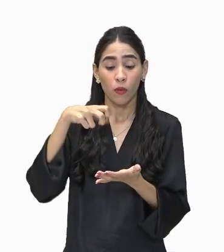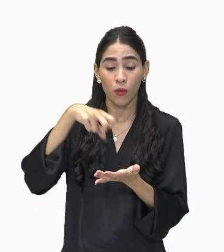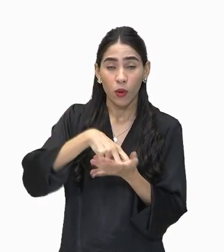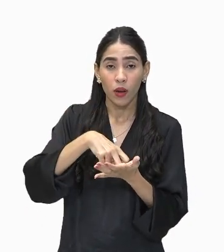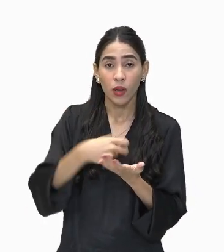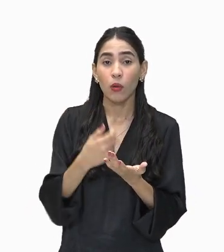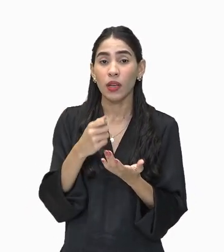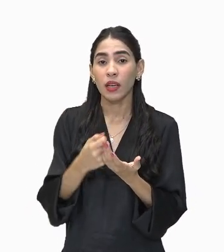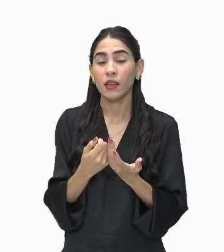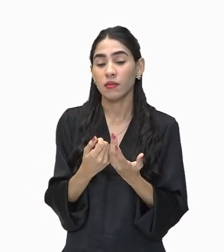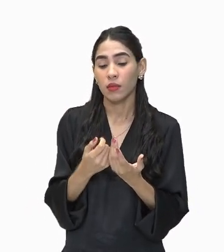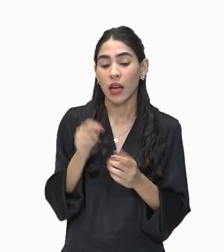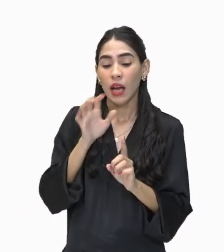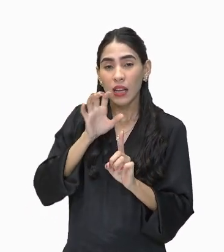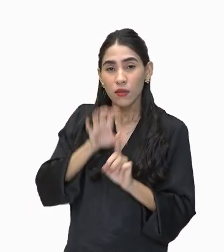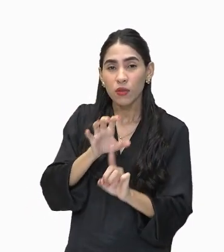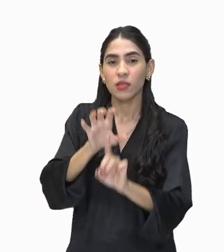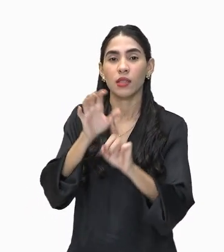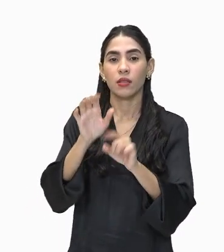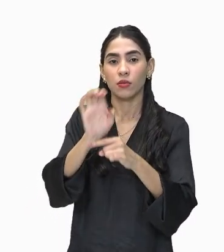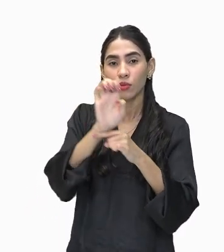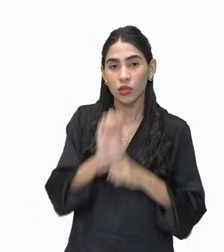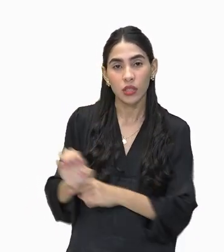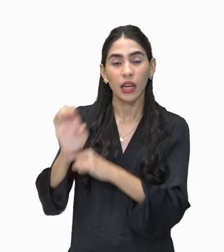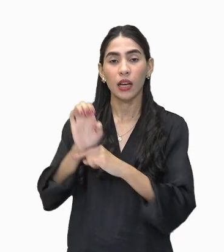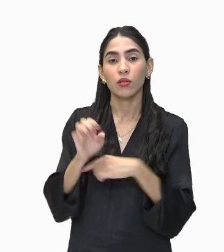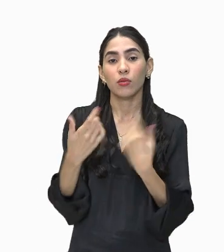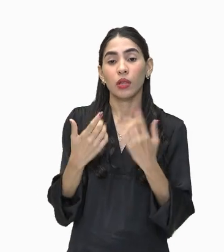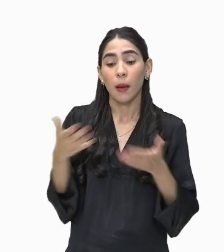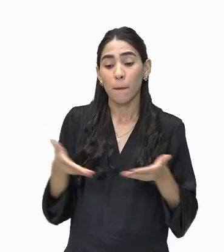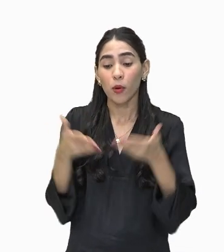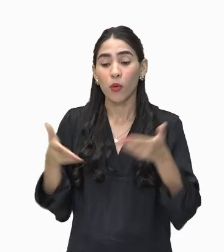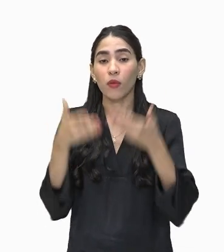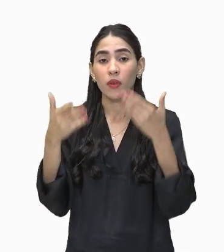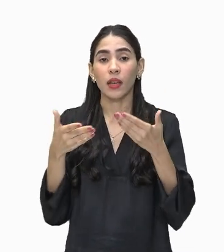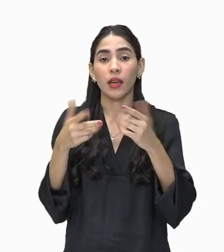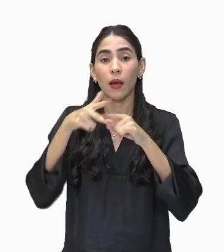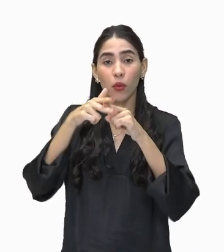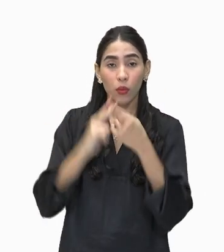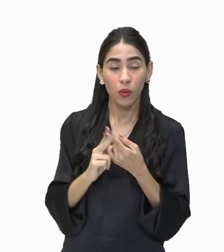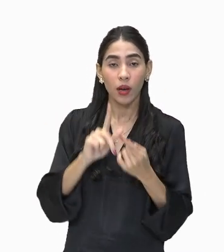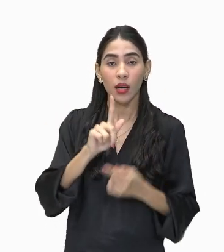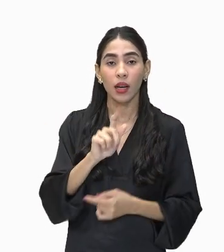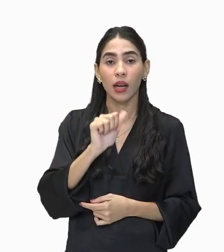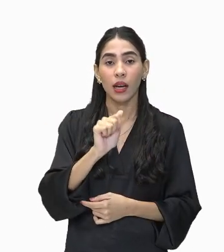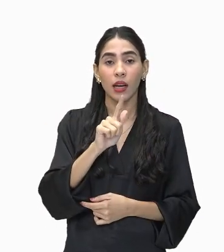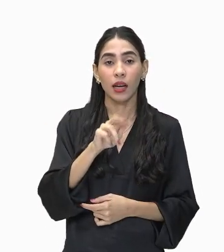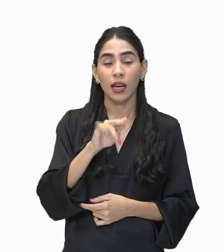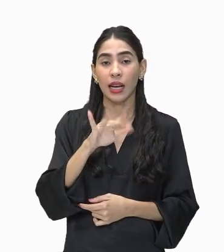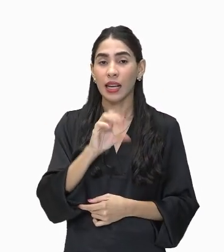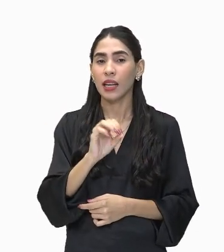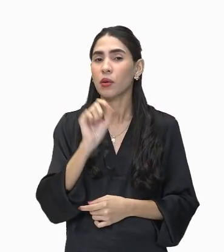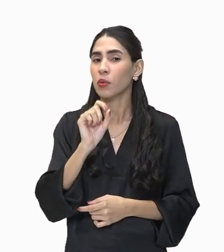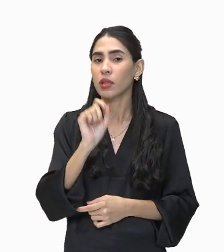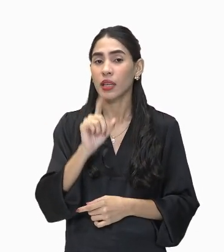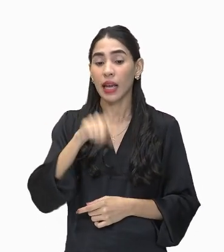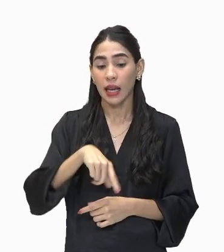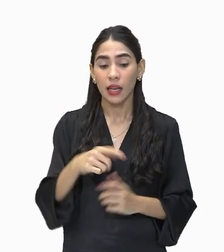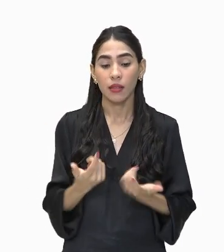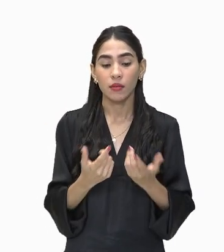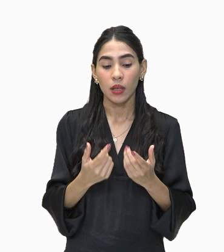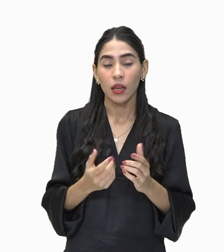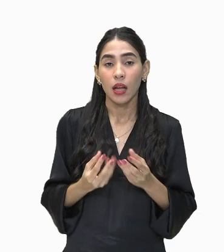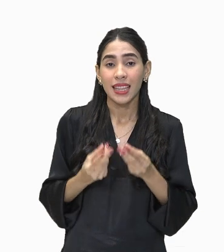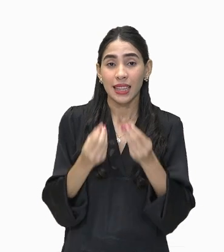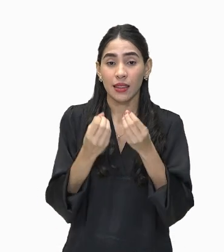Estado, né, a promover a reforma agrária. O que é a reforma agrária? É a distribuição de terras